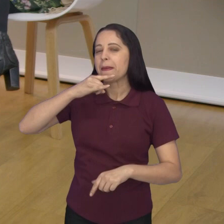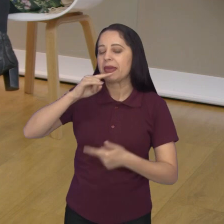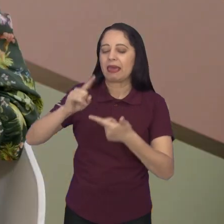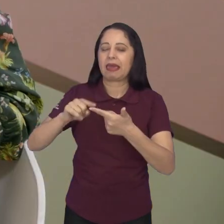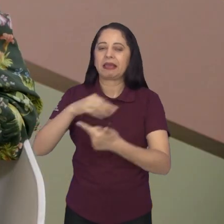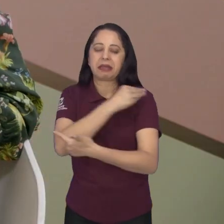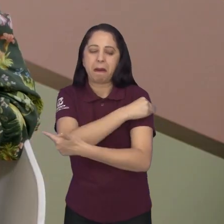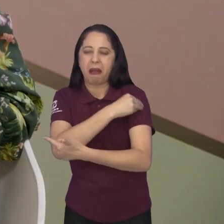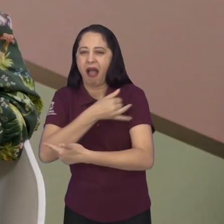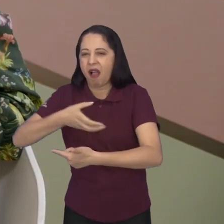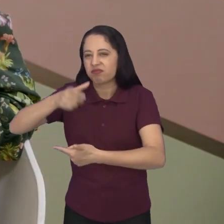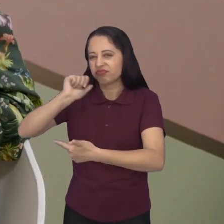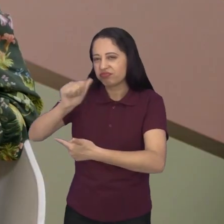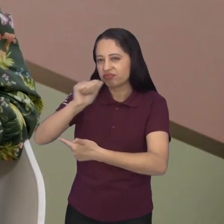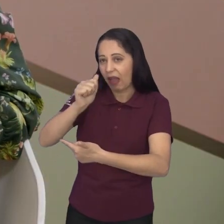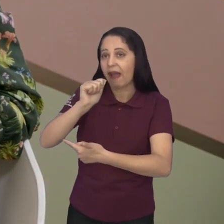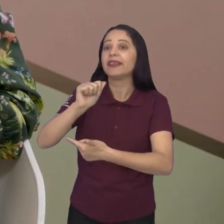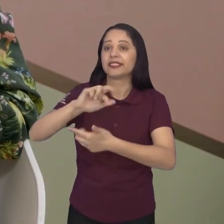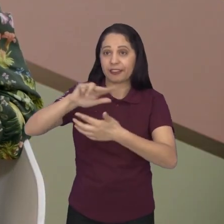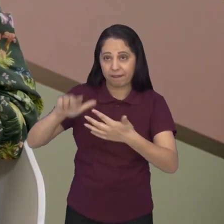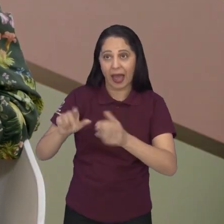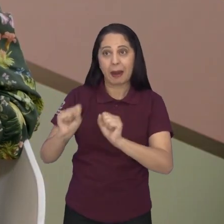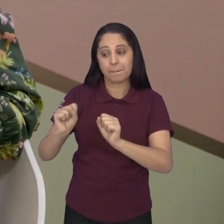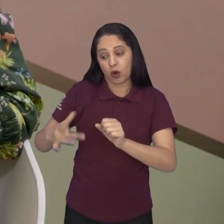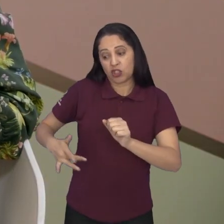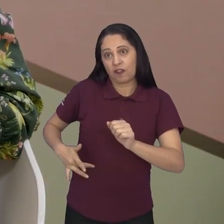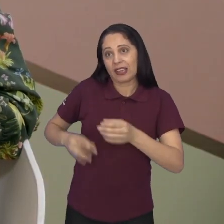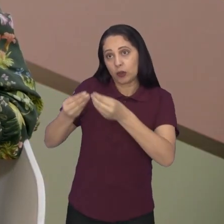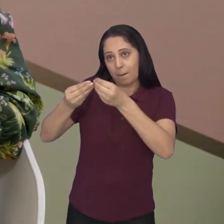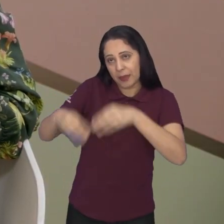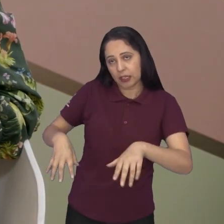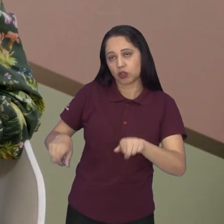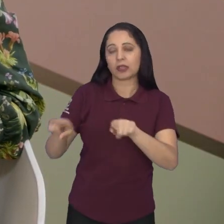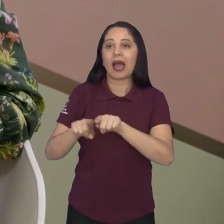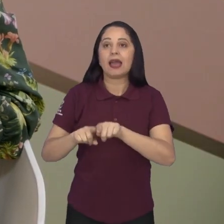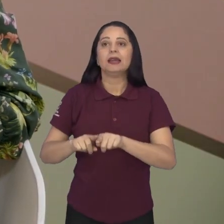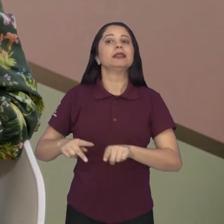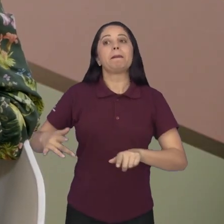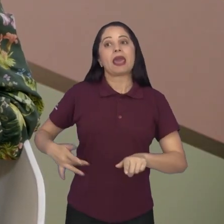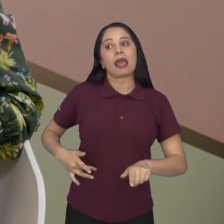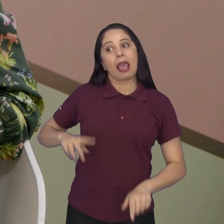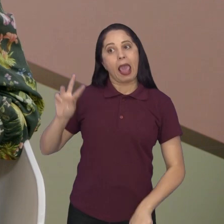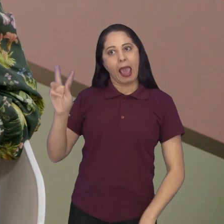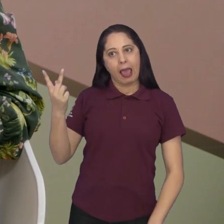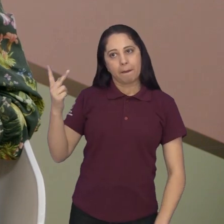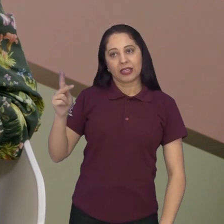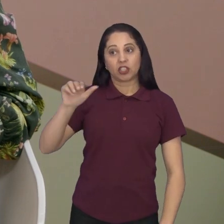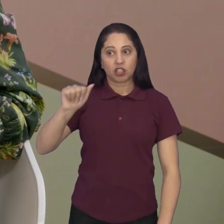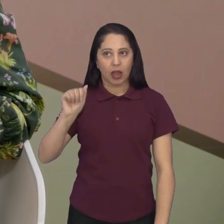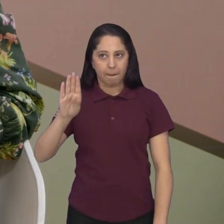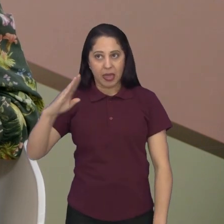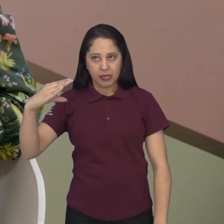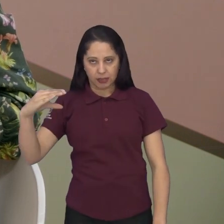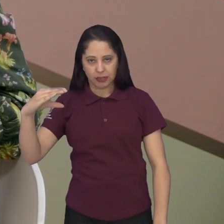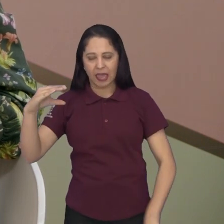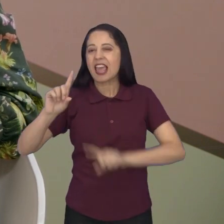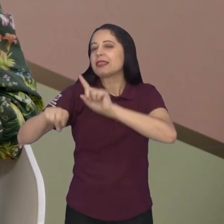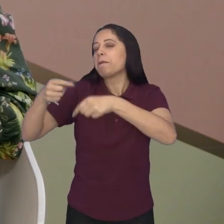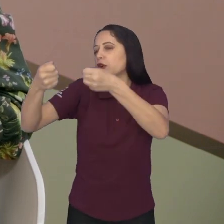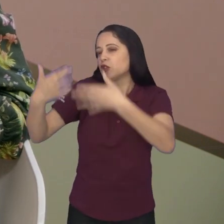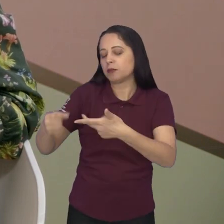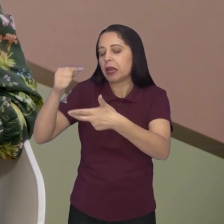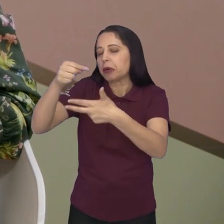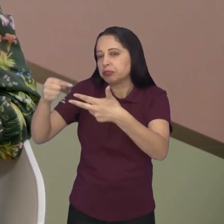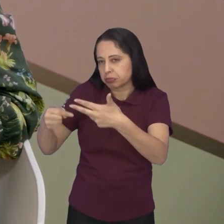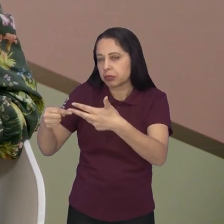muito problema no fígado por consumo excessivo de álcool. As hepatites virais, especialmente a hepatite B e C, a gente vai falar um pouquinho